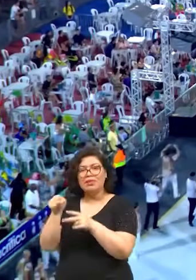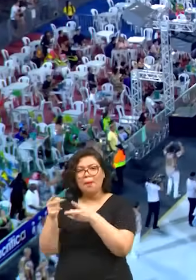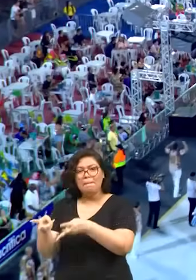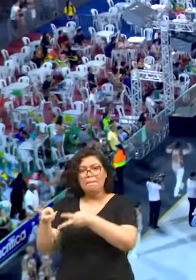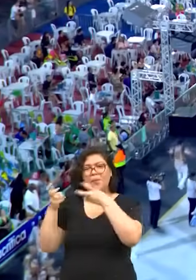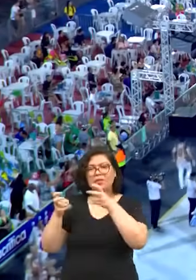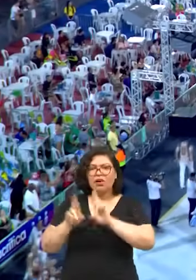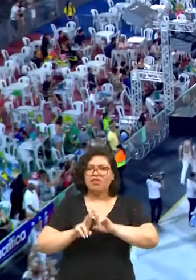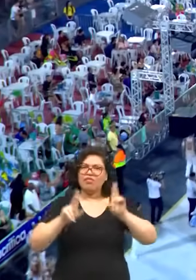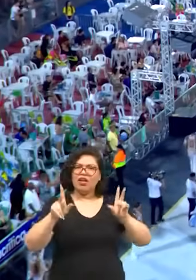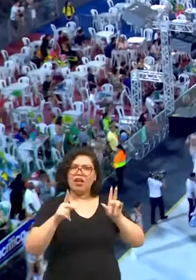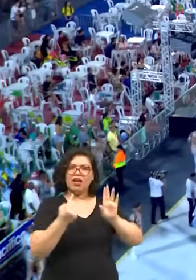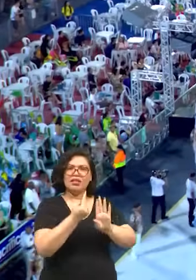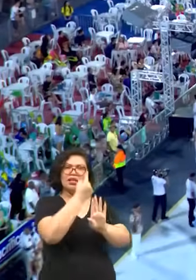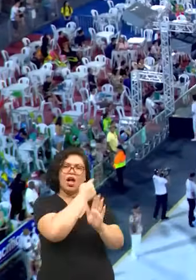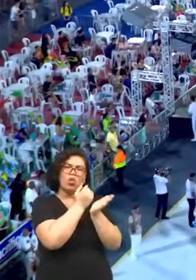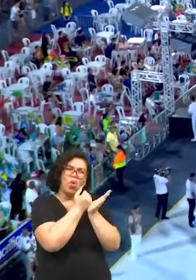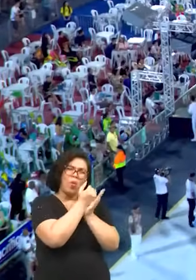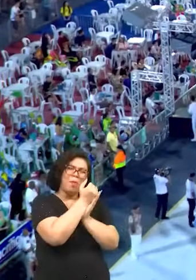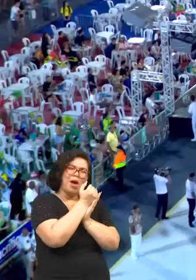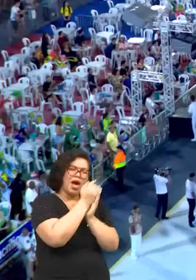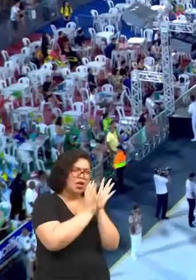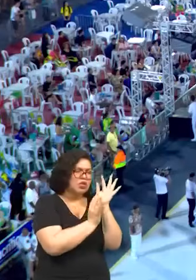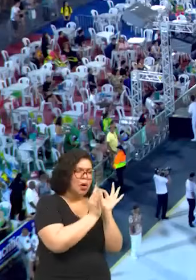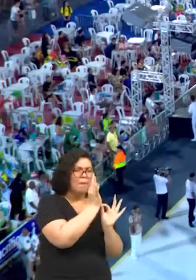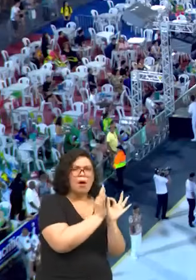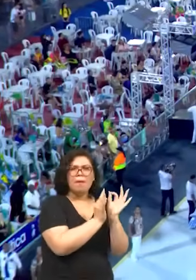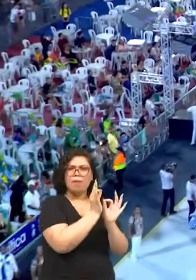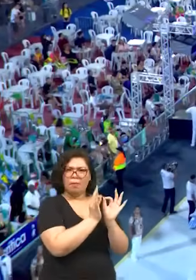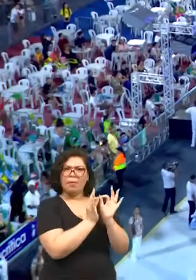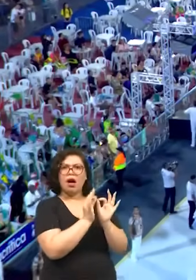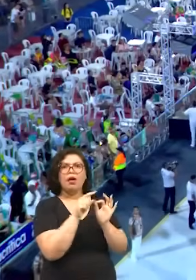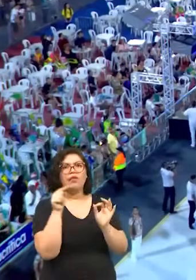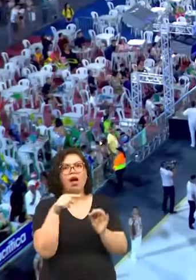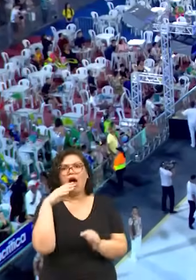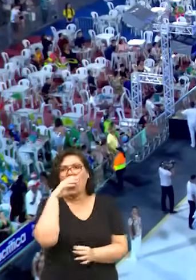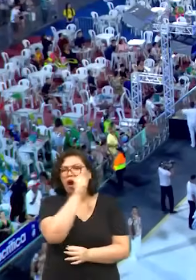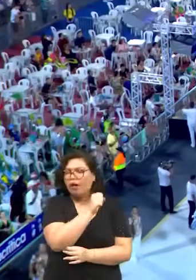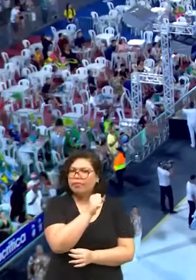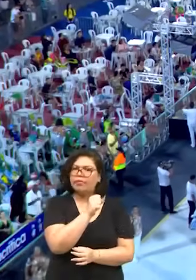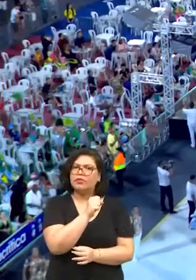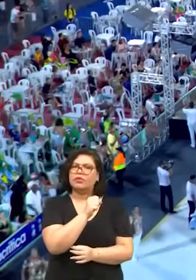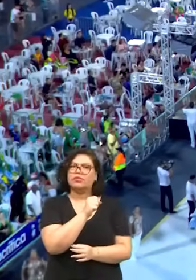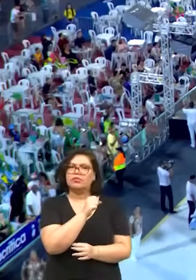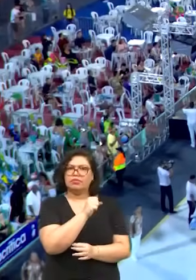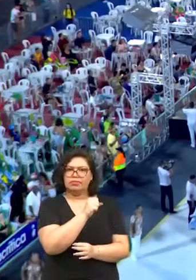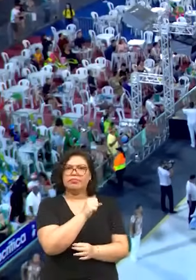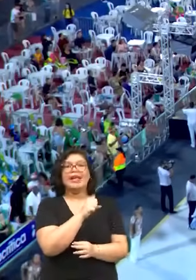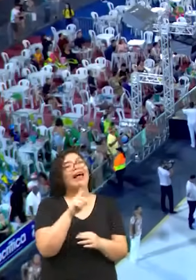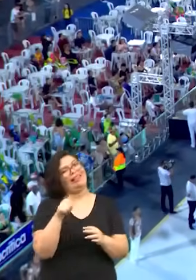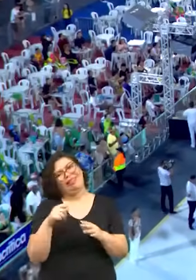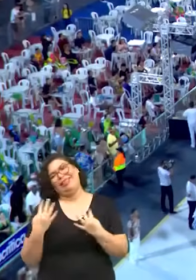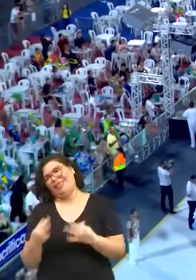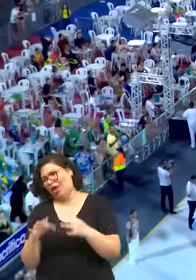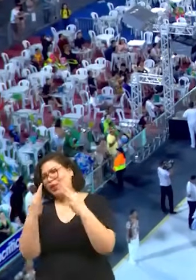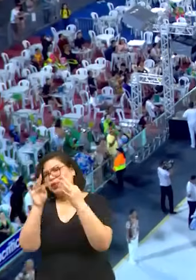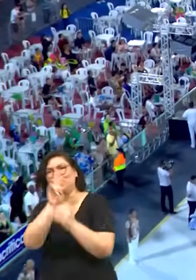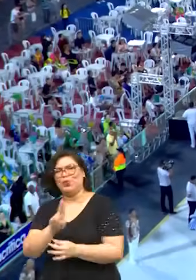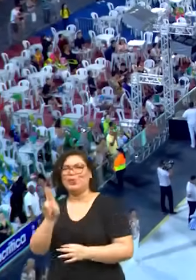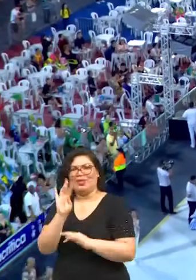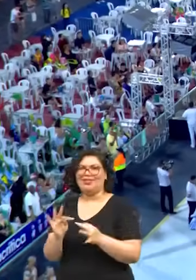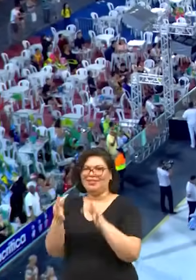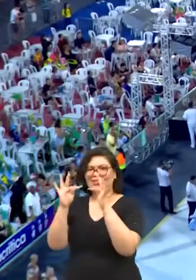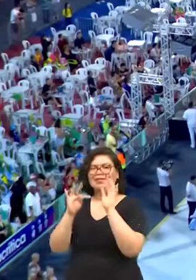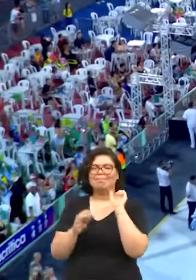foi produzida em tempo recorde. Né? Em tempo recorde. Tecnologia. Total,